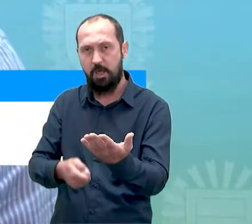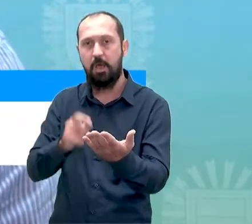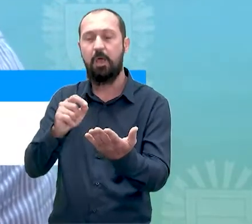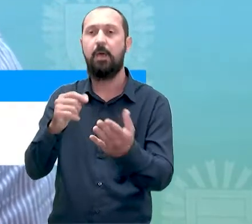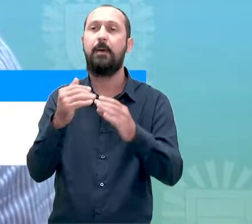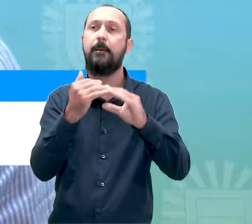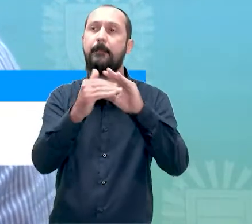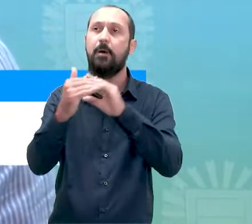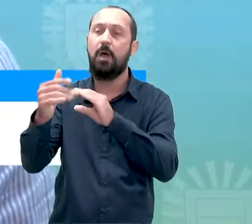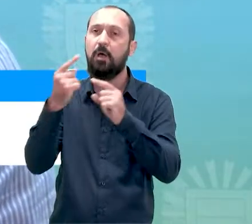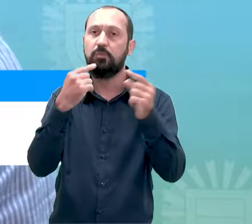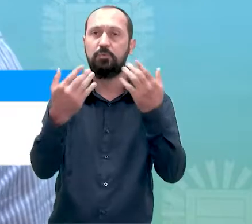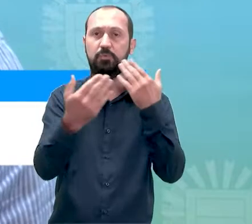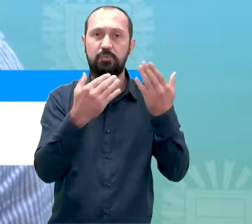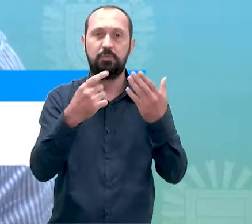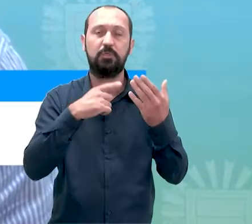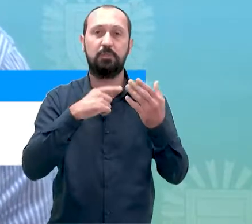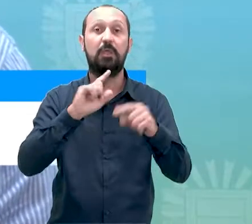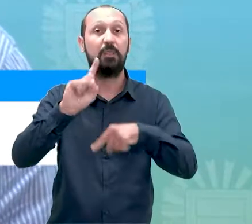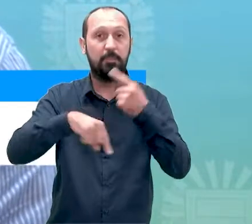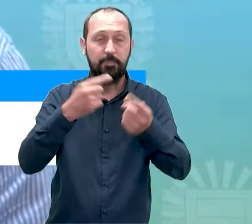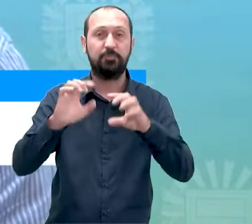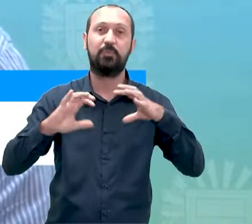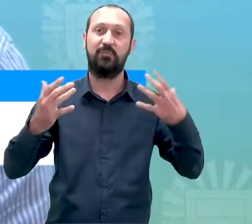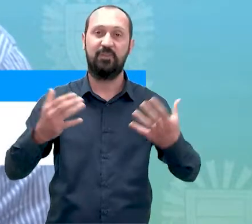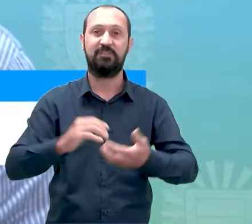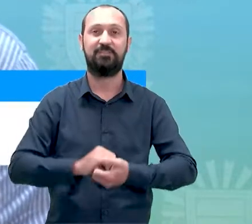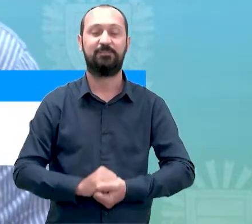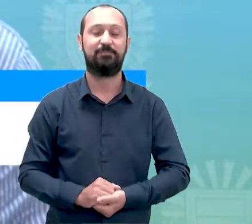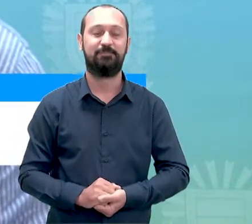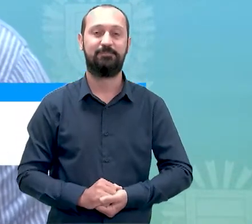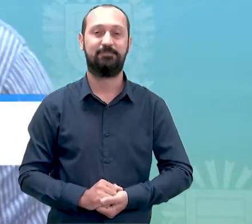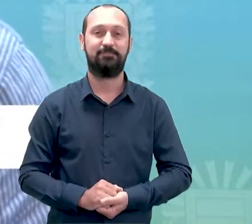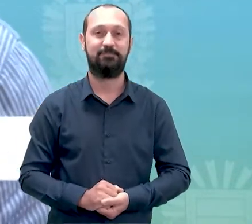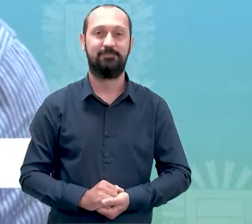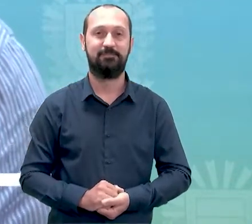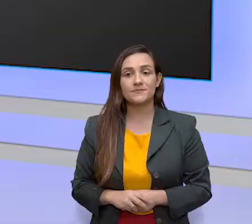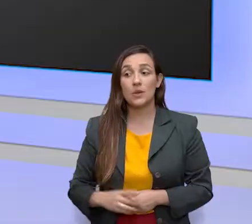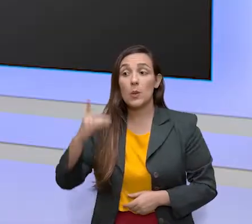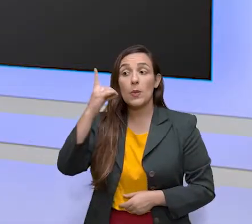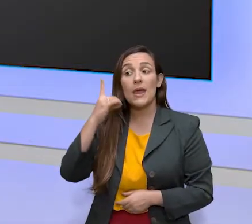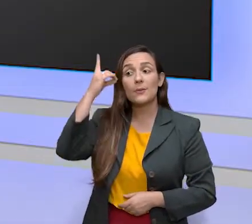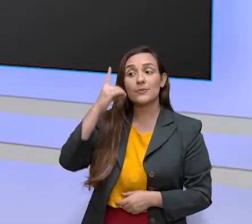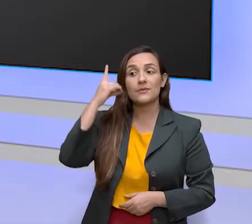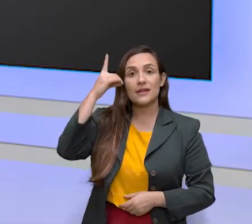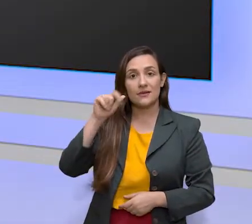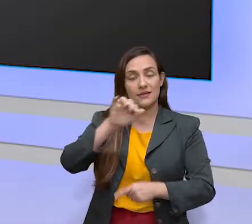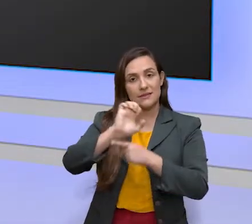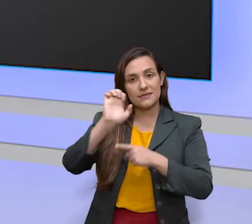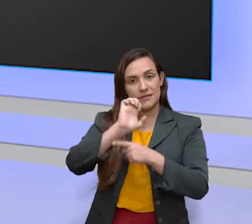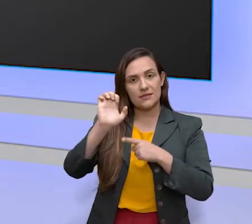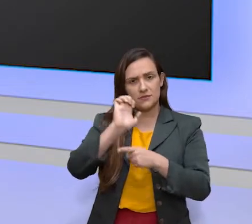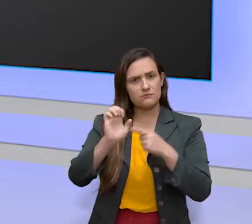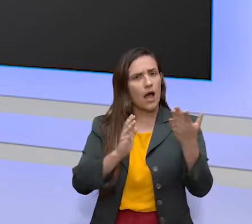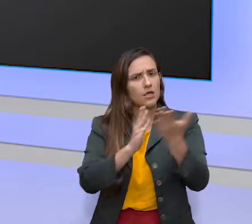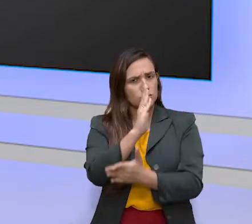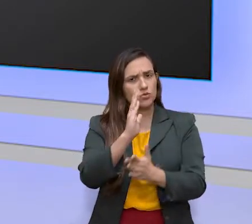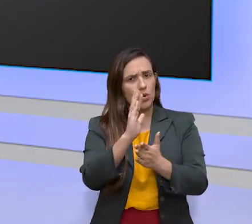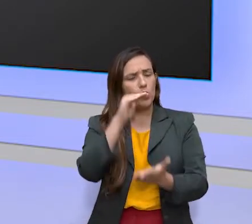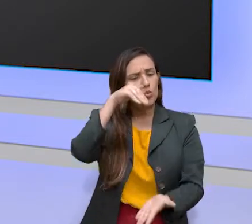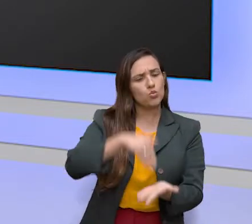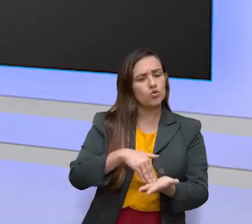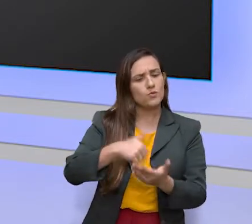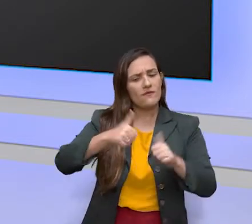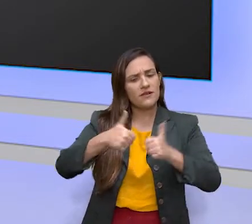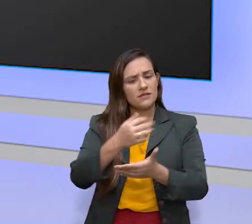a escrita do documento e depois de encaminhadas as discussões que acontecem pós-evento. Deputados estaduais aprovam